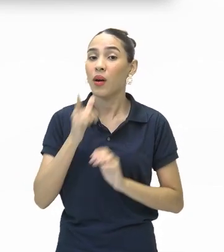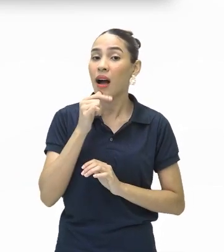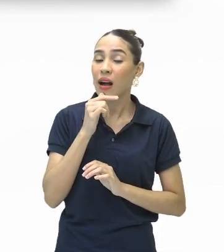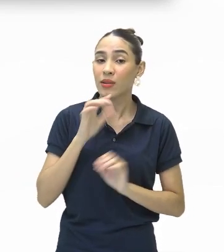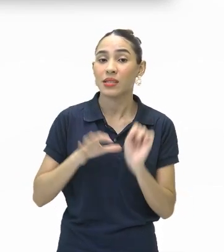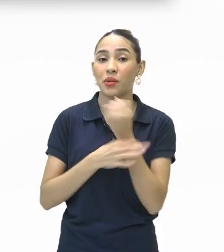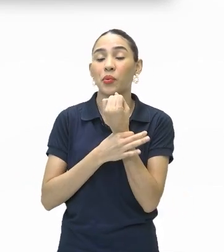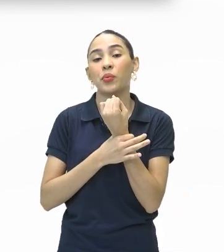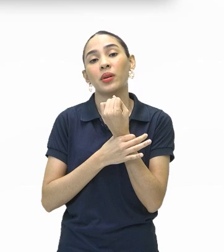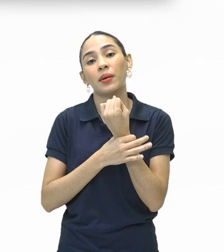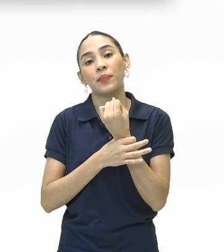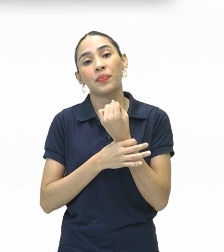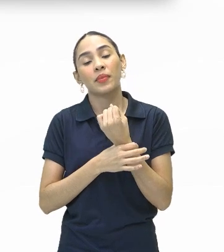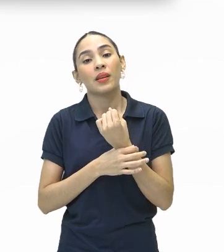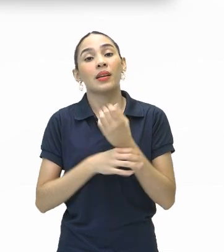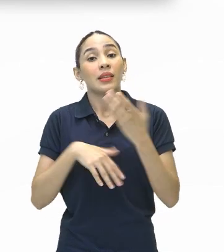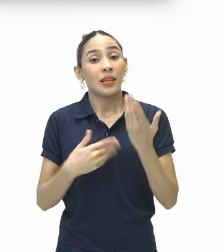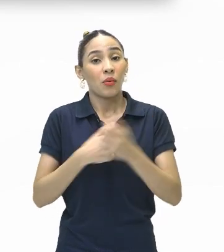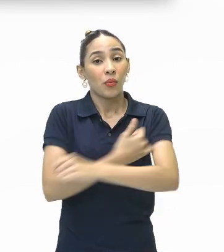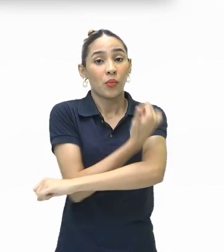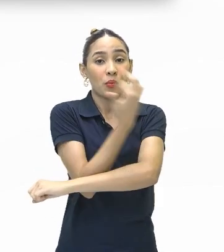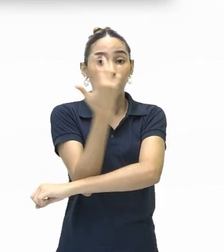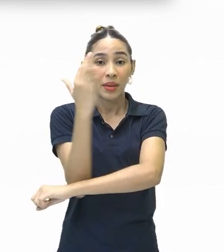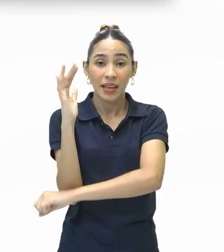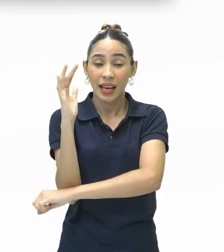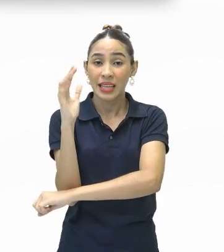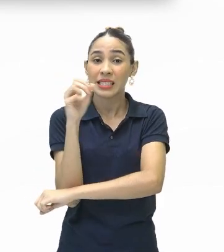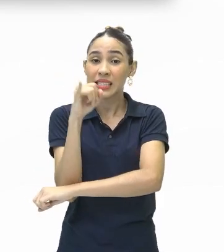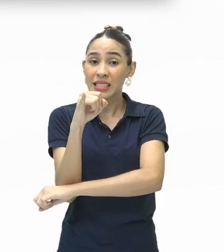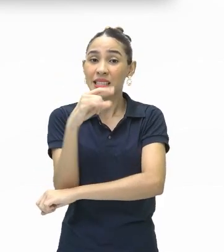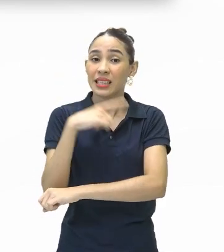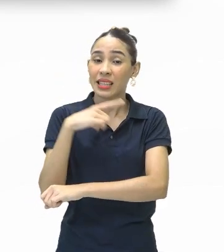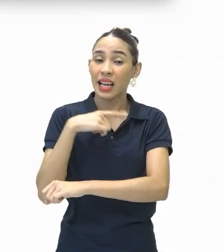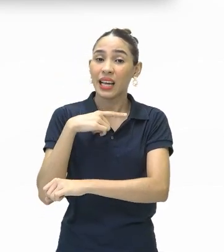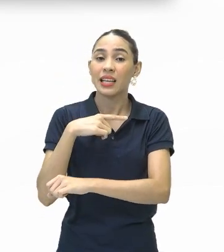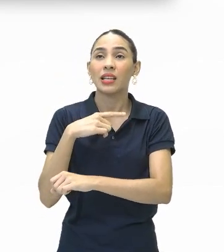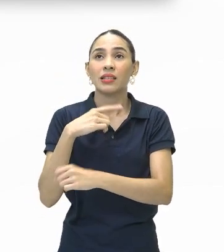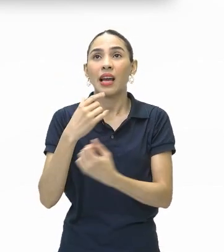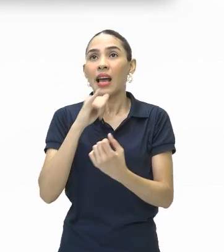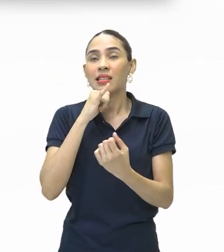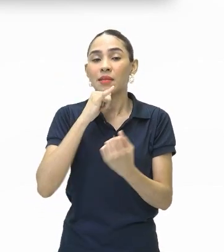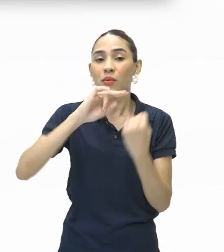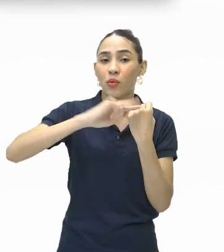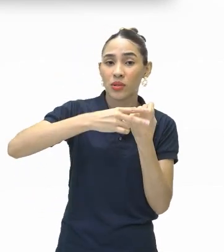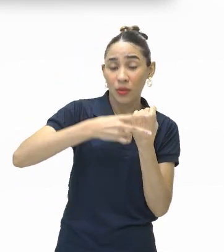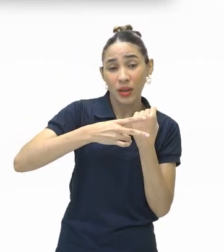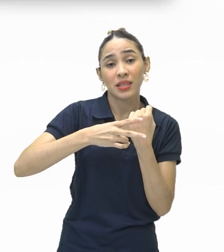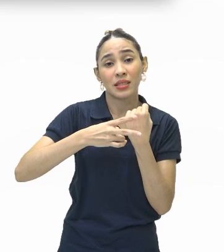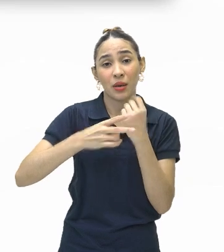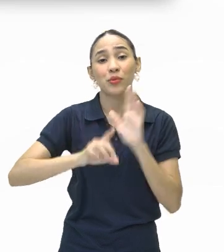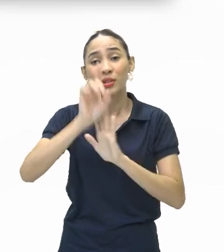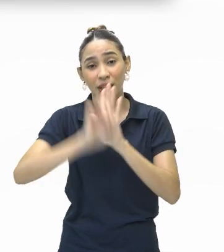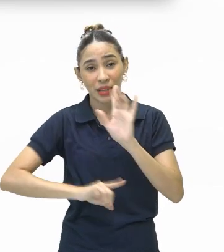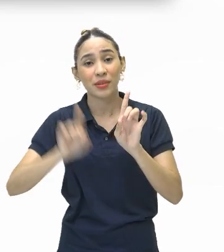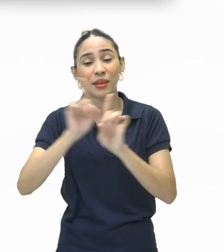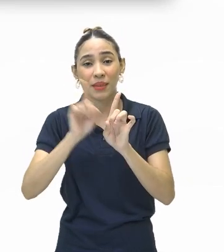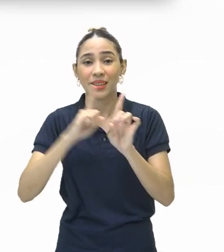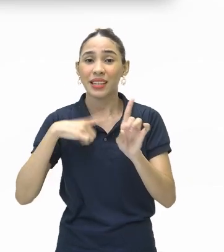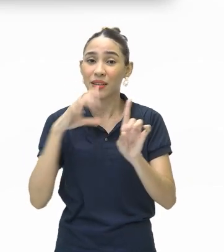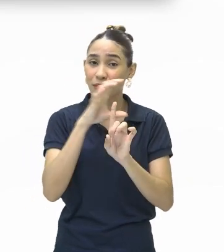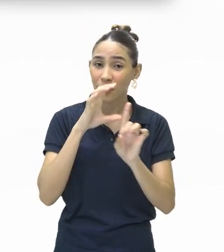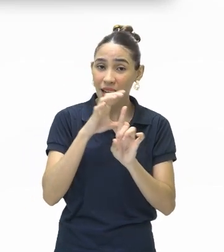potável. Quando o meio ambiente é degradado, esses direitos são ameaçados. Olha só